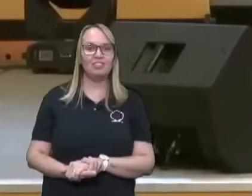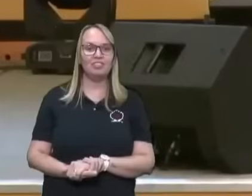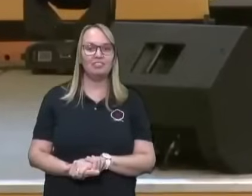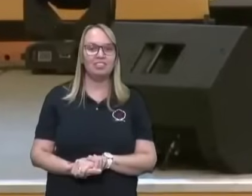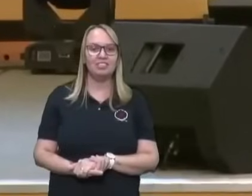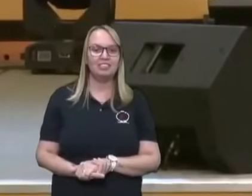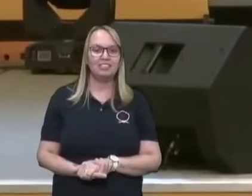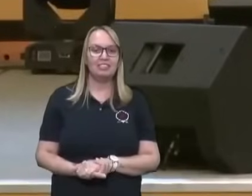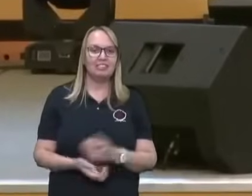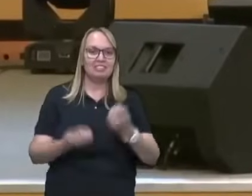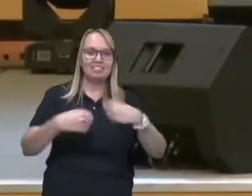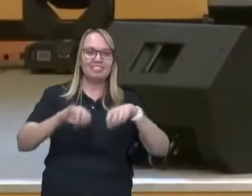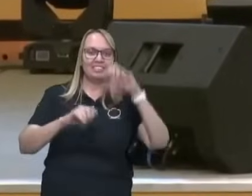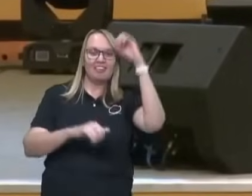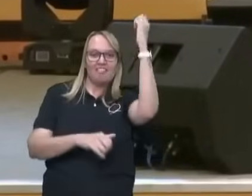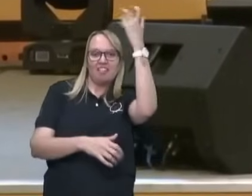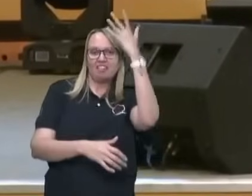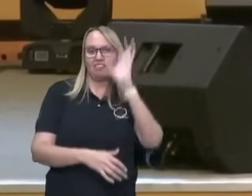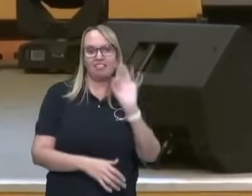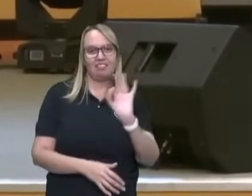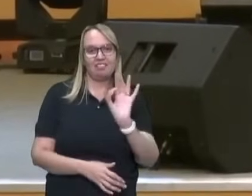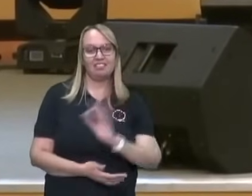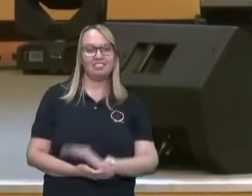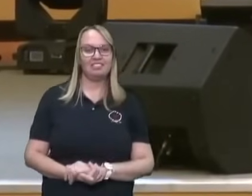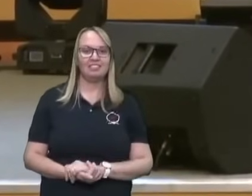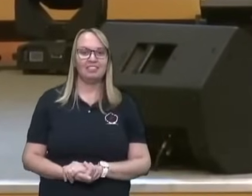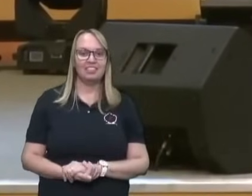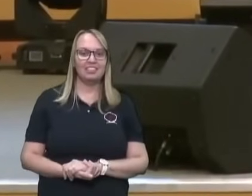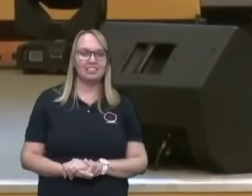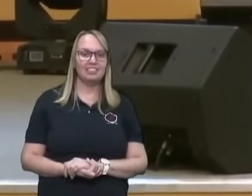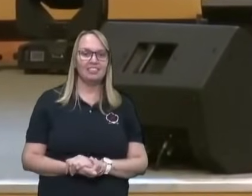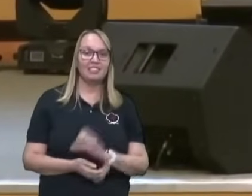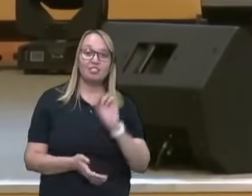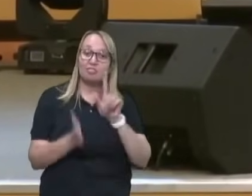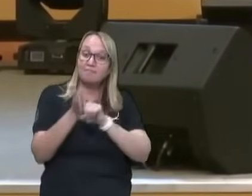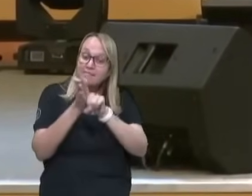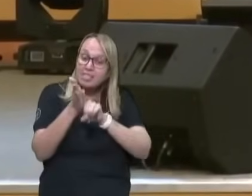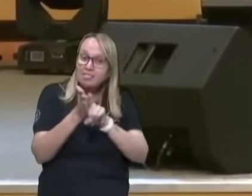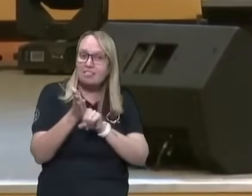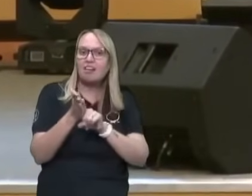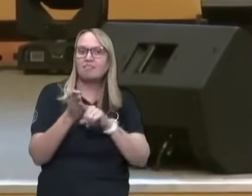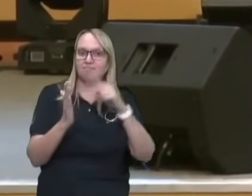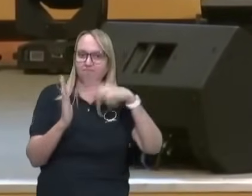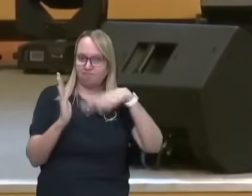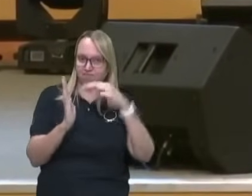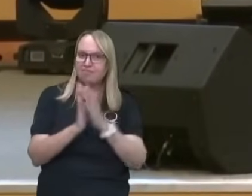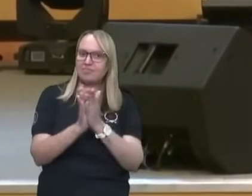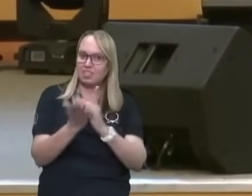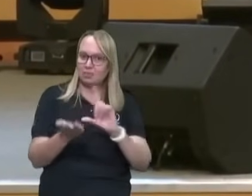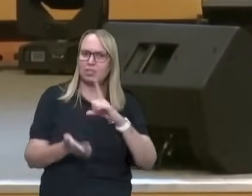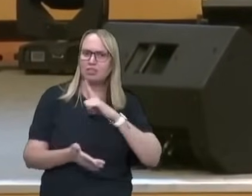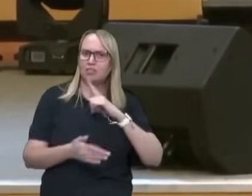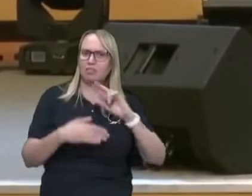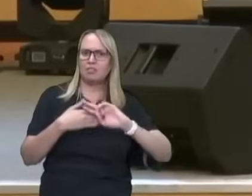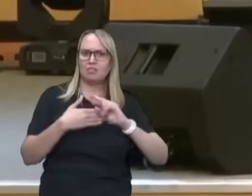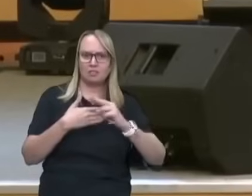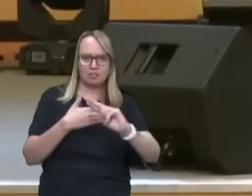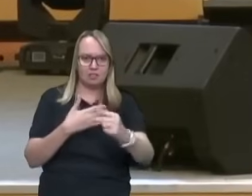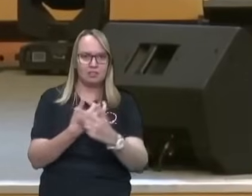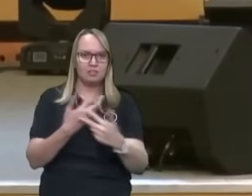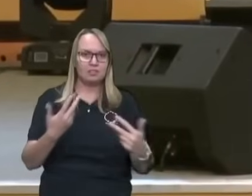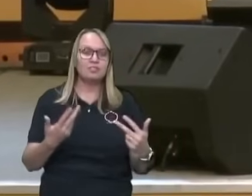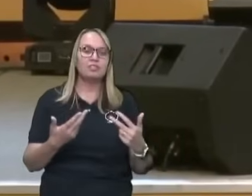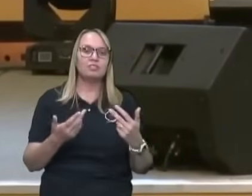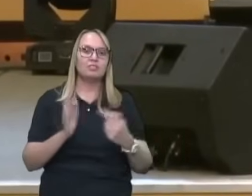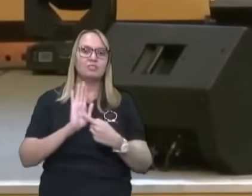Não precisa de revelação teológica. É só você pesquisar isso aqui. Que você vai ver o resultado disso que eu estou te falando, que é isso aqui que